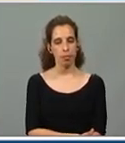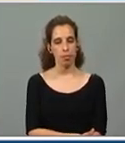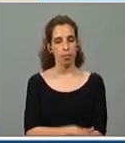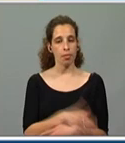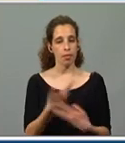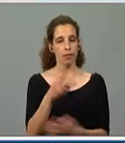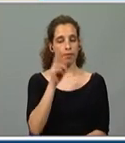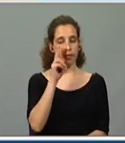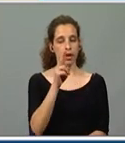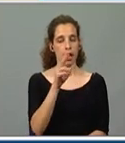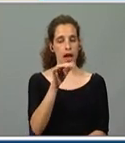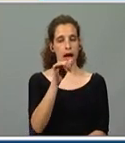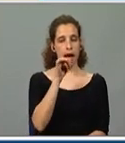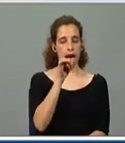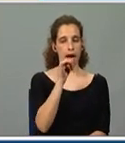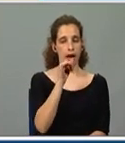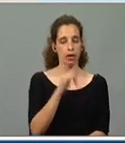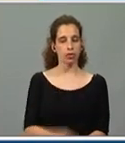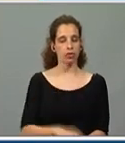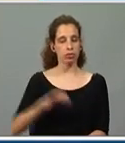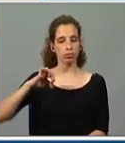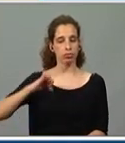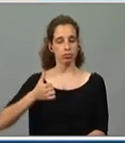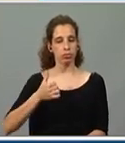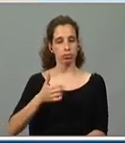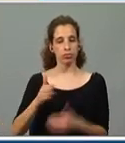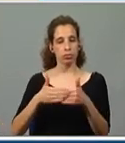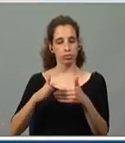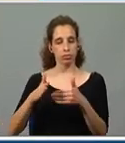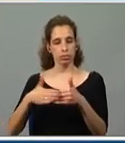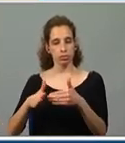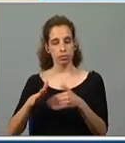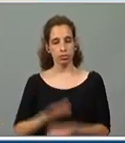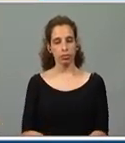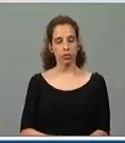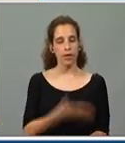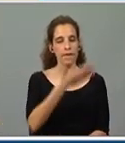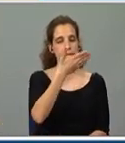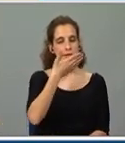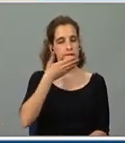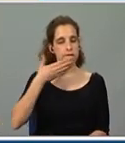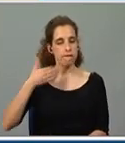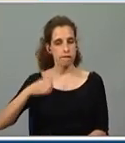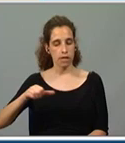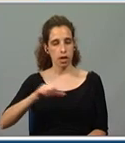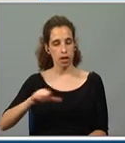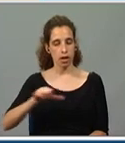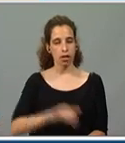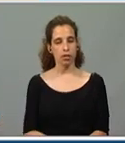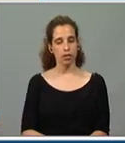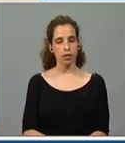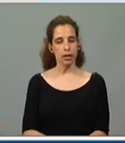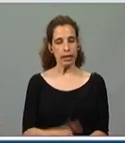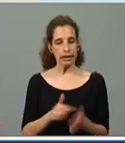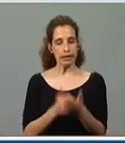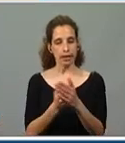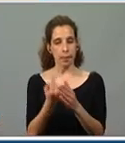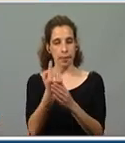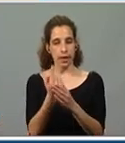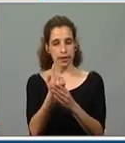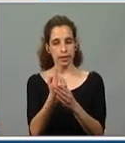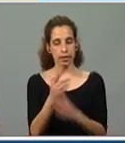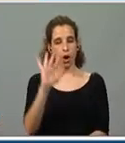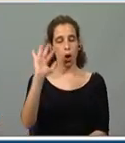Portanto, como veem, a água com corante verde está a sair, o óleo está sempre em cima.